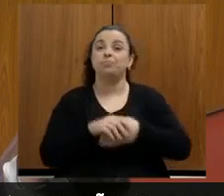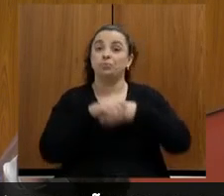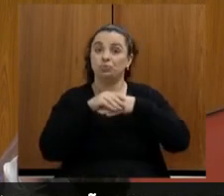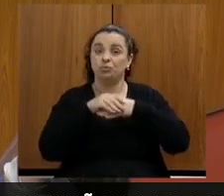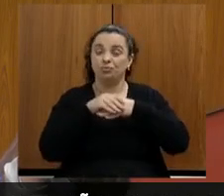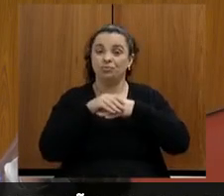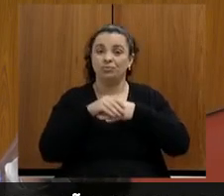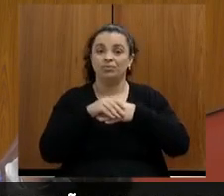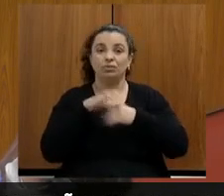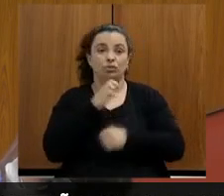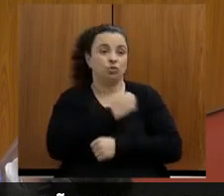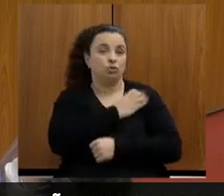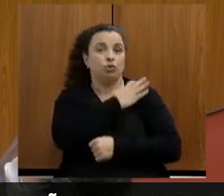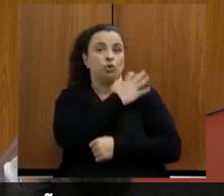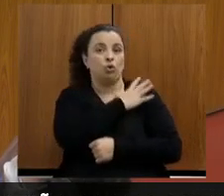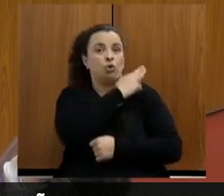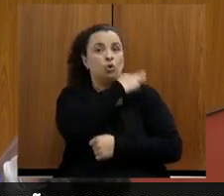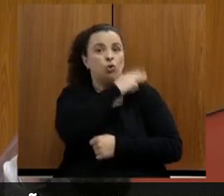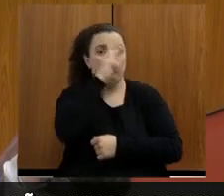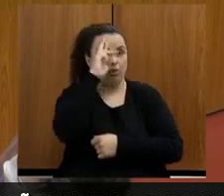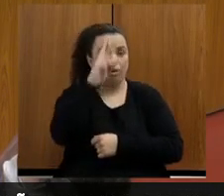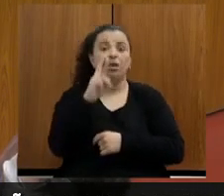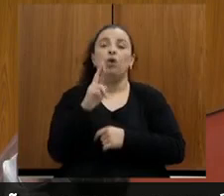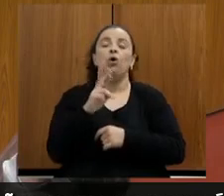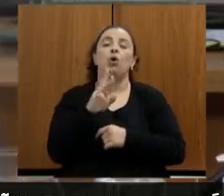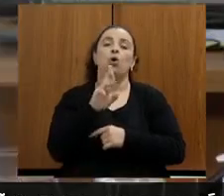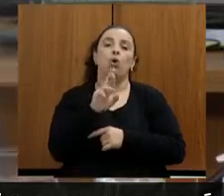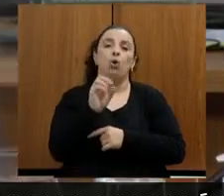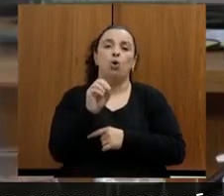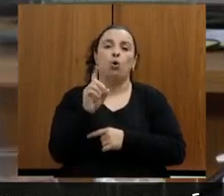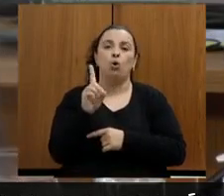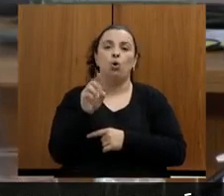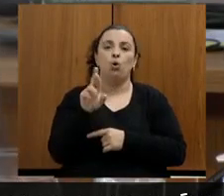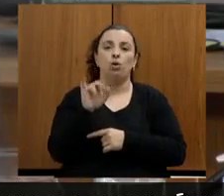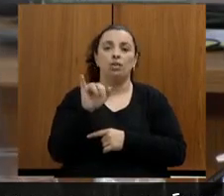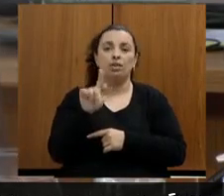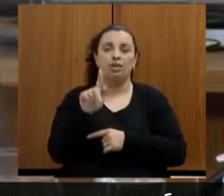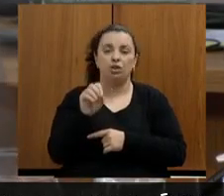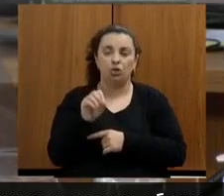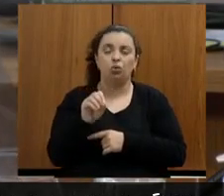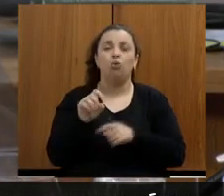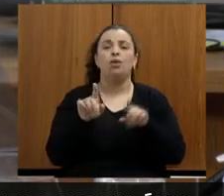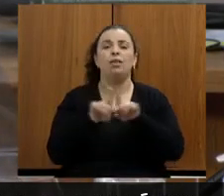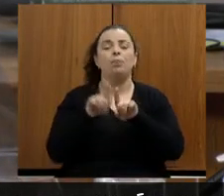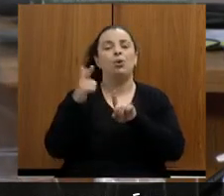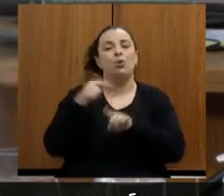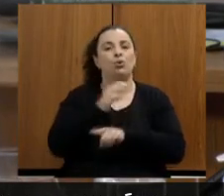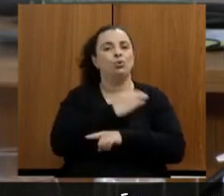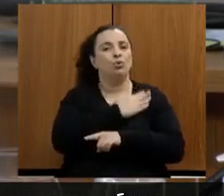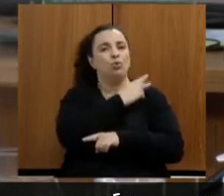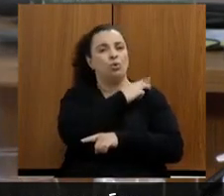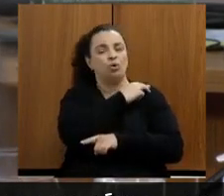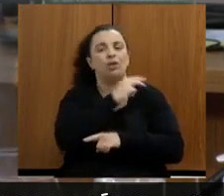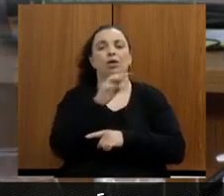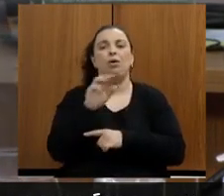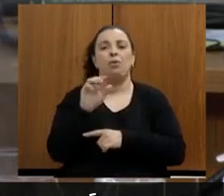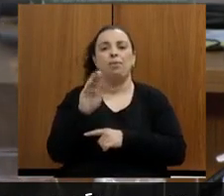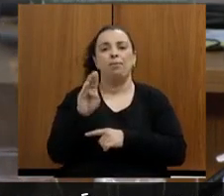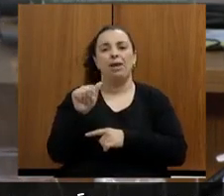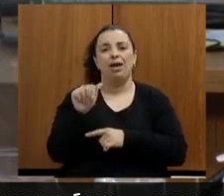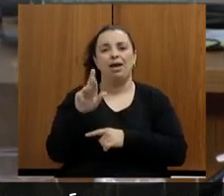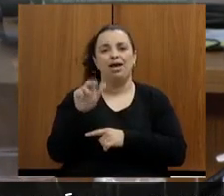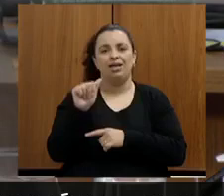em o nome também o nosso amigo Coronel Baracho o Luís Reis